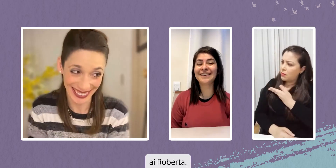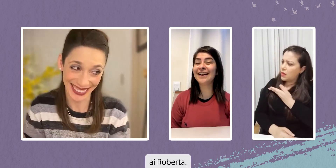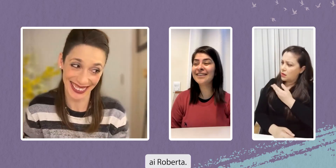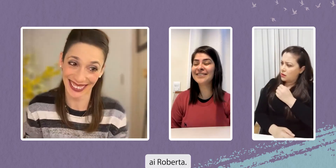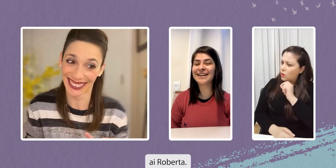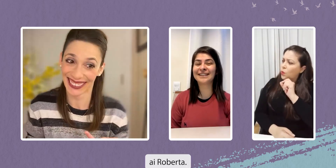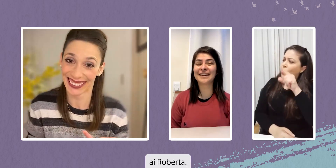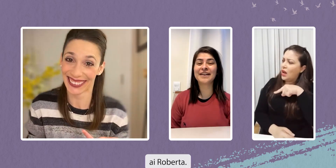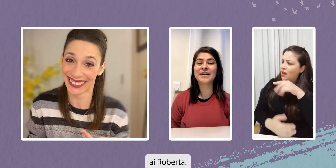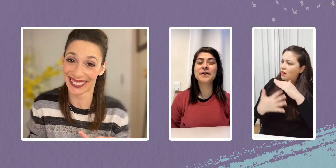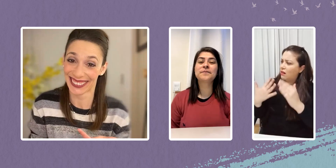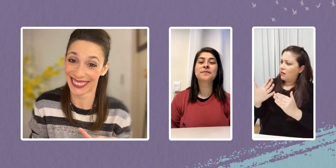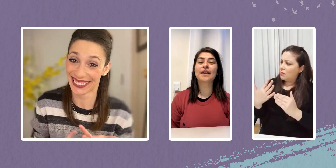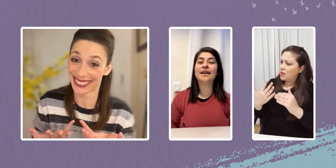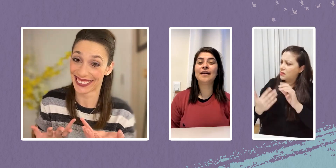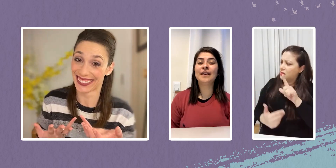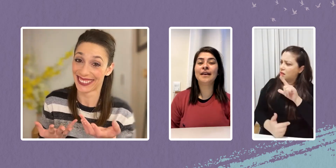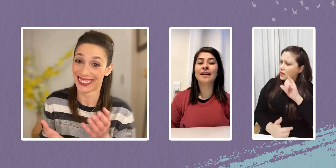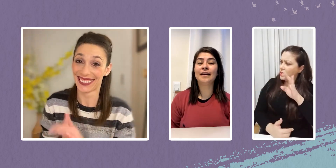Aí ela: Ai, Roberta,